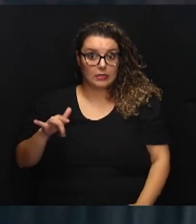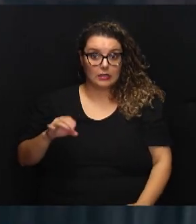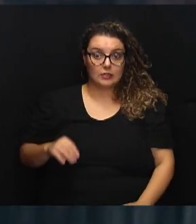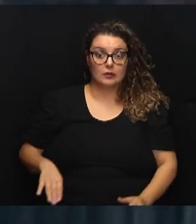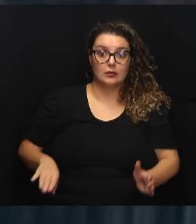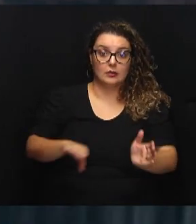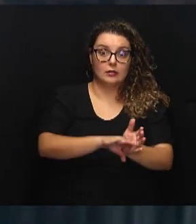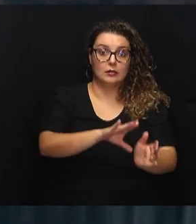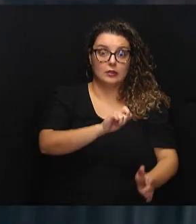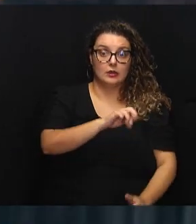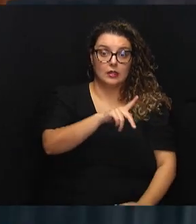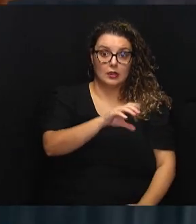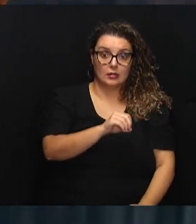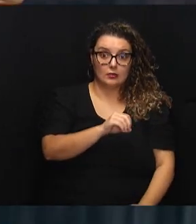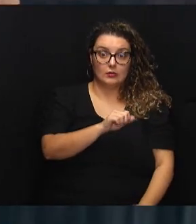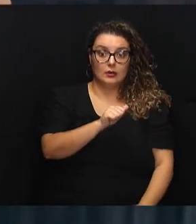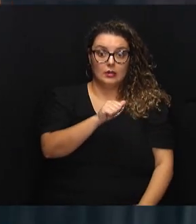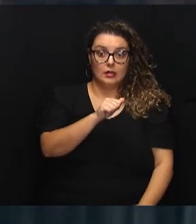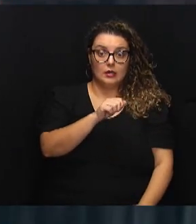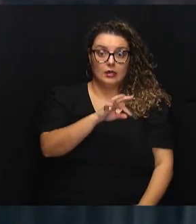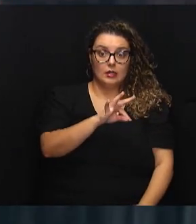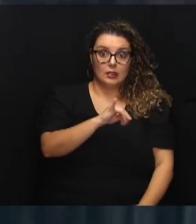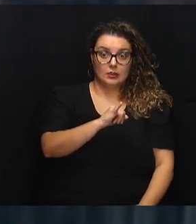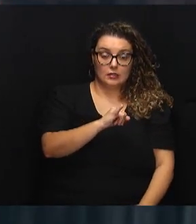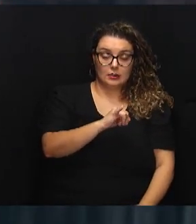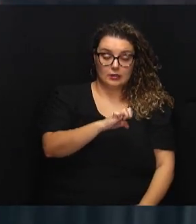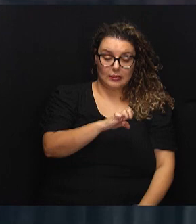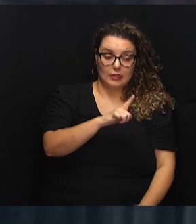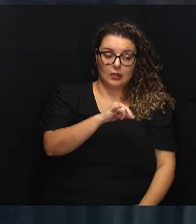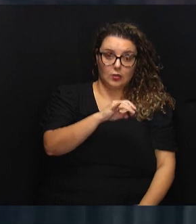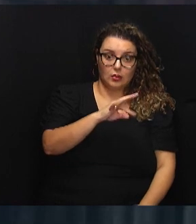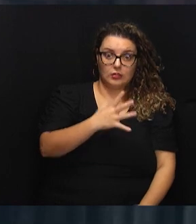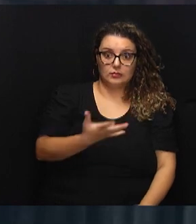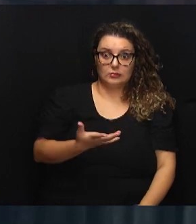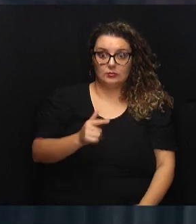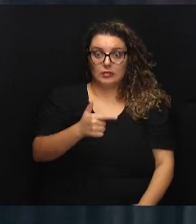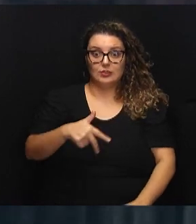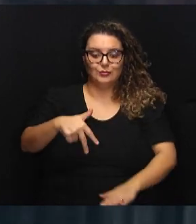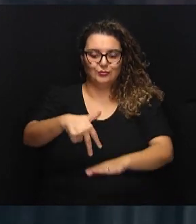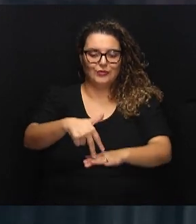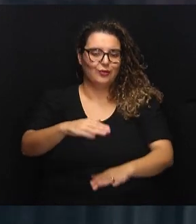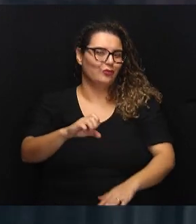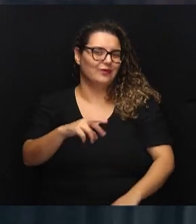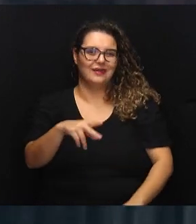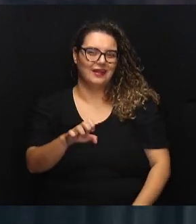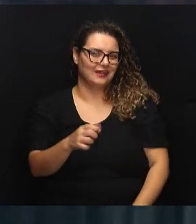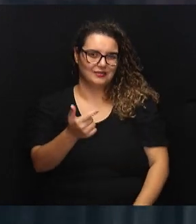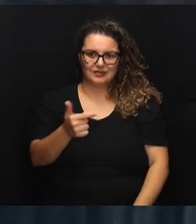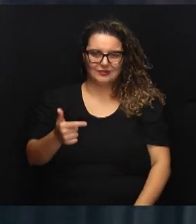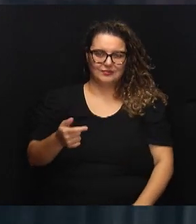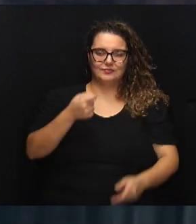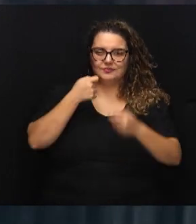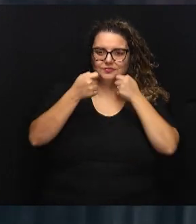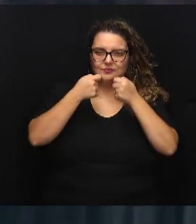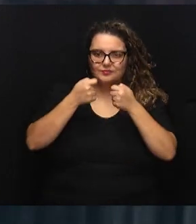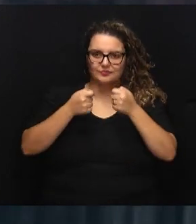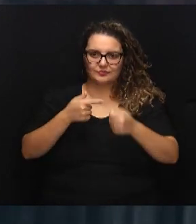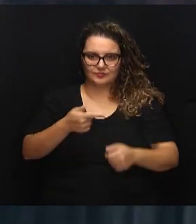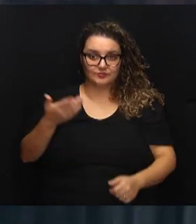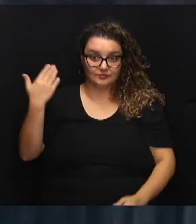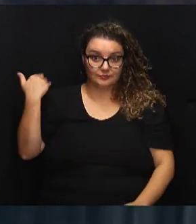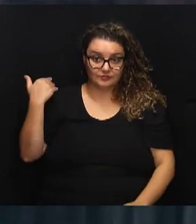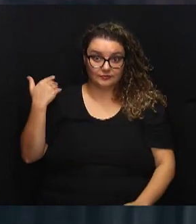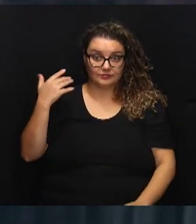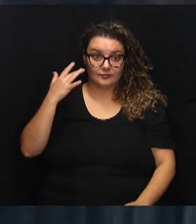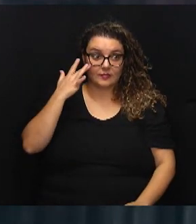Carlo Ancelotti, pode ser que aumente, só que não tem aquele craque na seleção brasileira. Teve uma entrevista algumas semanas atrás, eu não